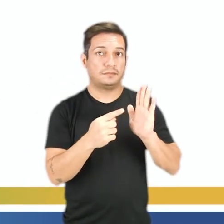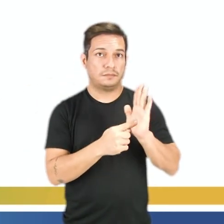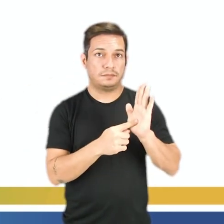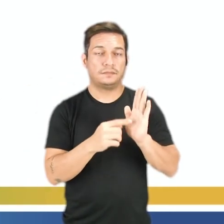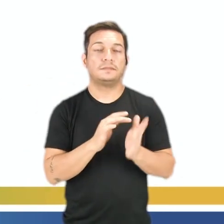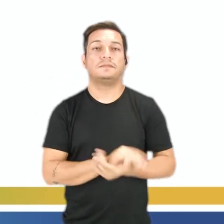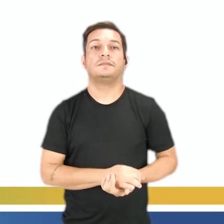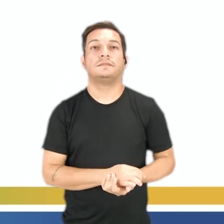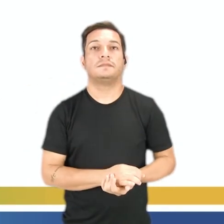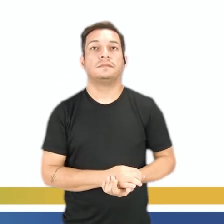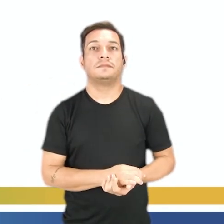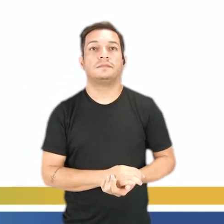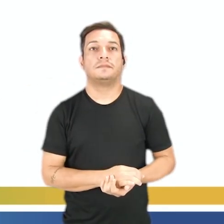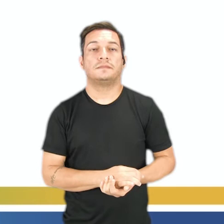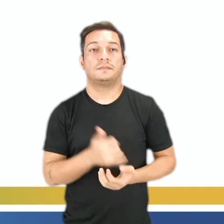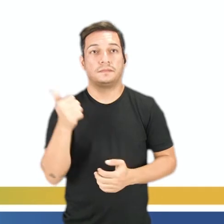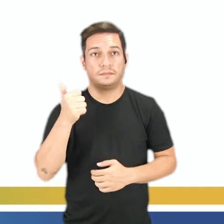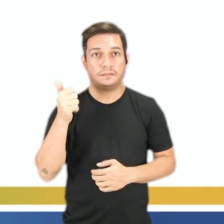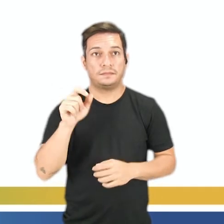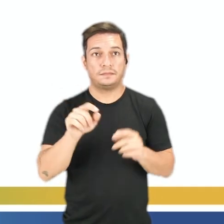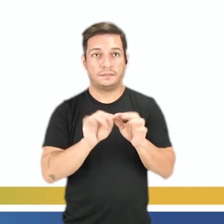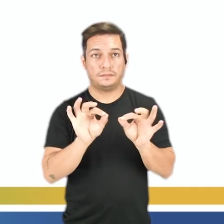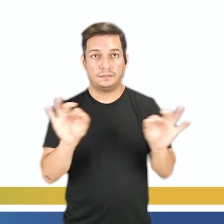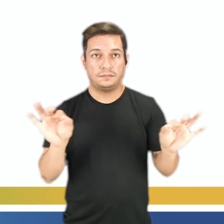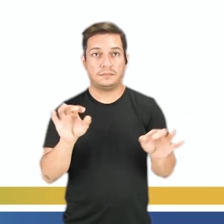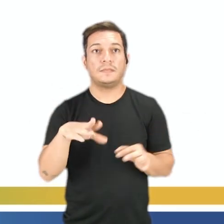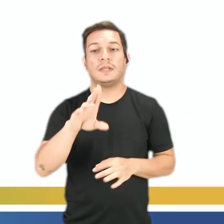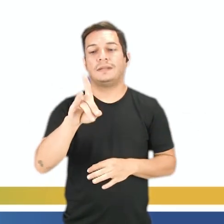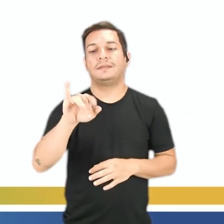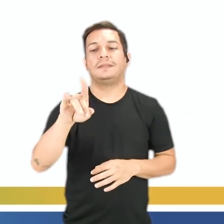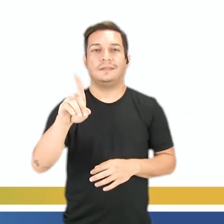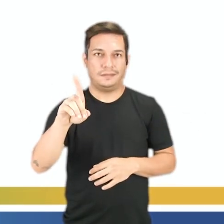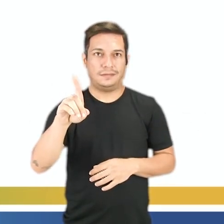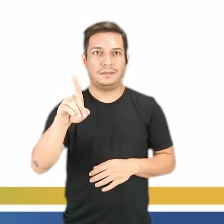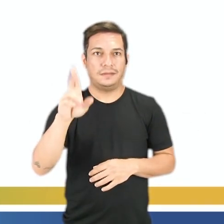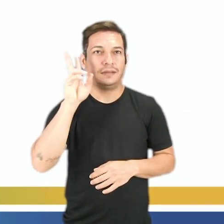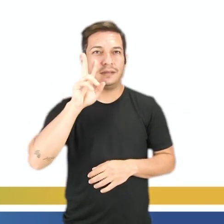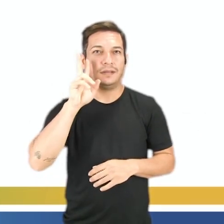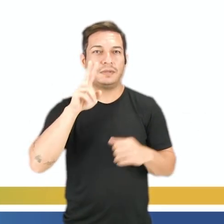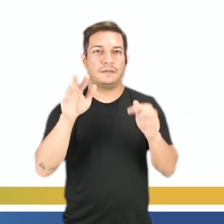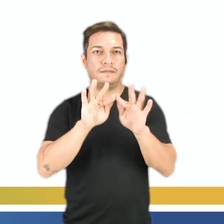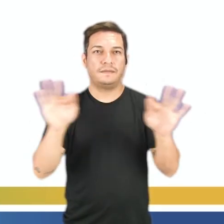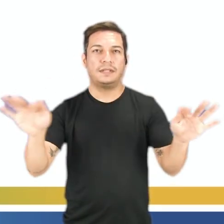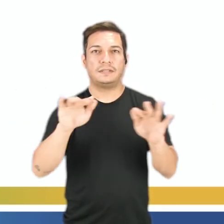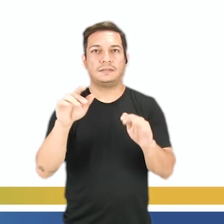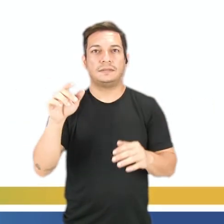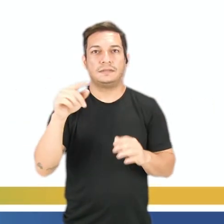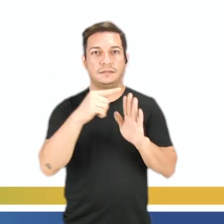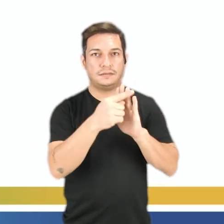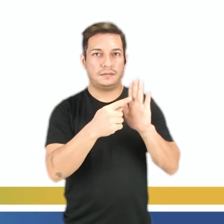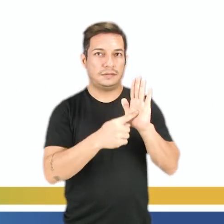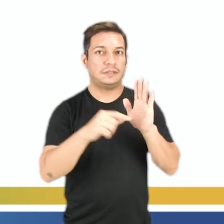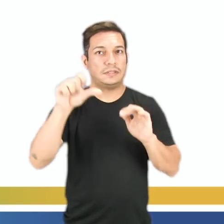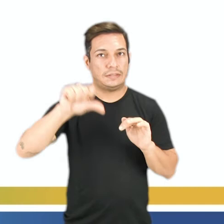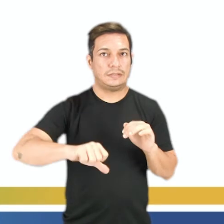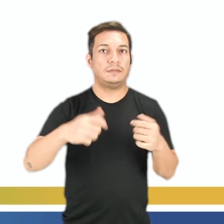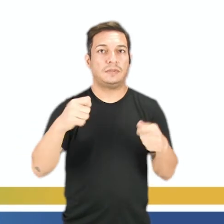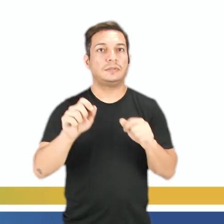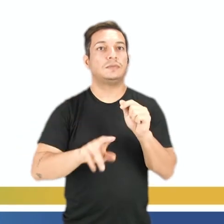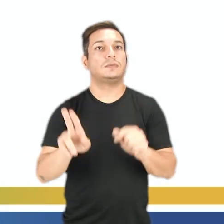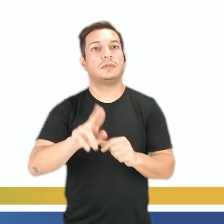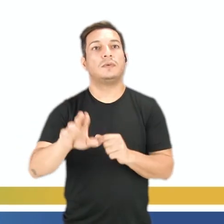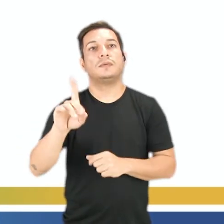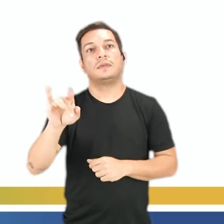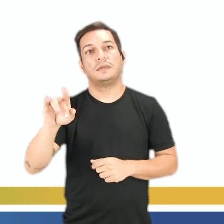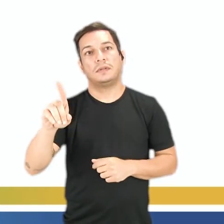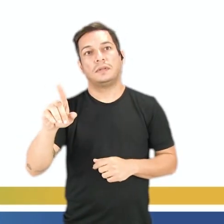Interrogativa, olha ali o pontinho de interrogação. O primeiro espaço, então, gente, é para o did. Lembra? Frases interrogativas e negativas tem que